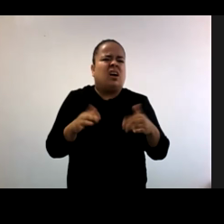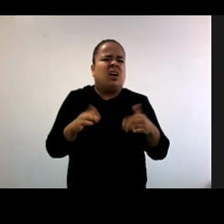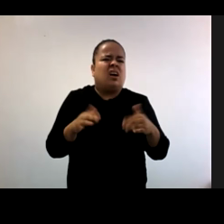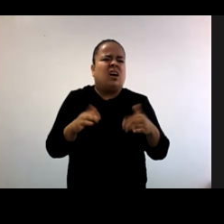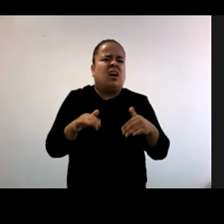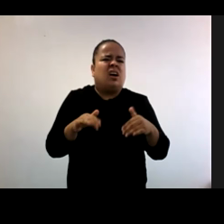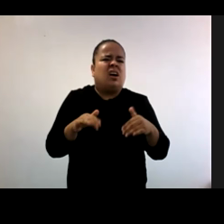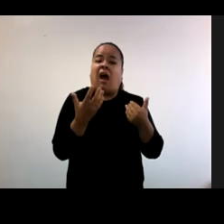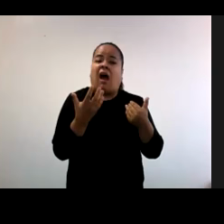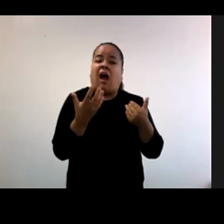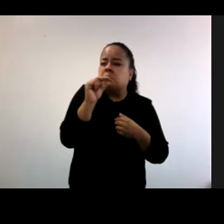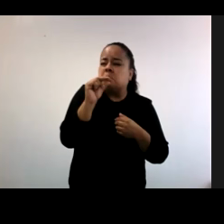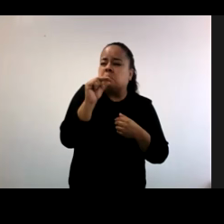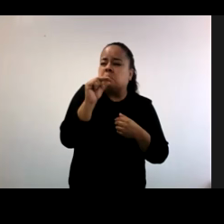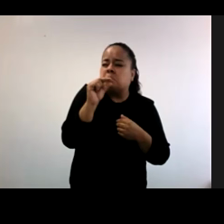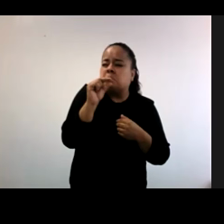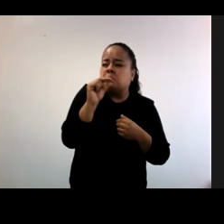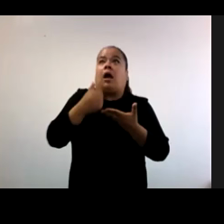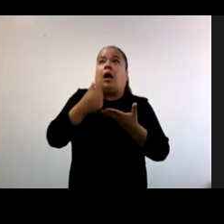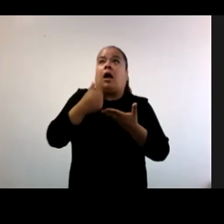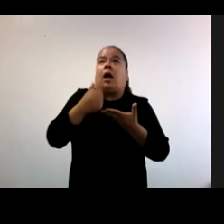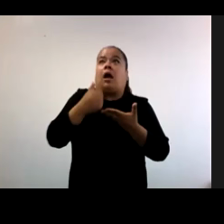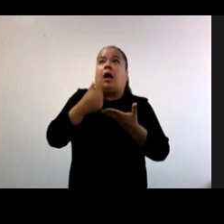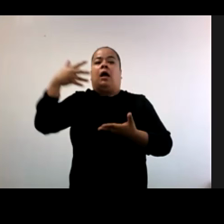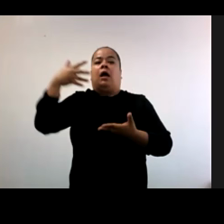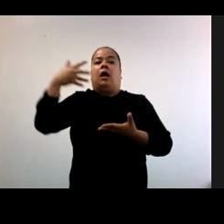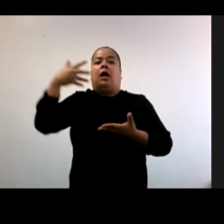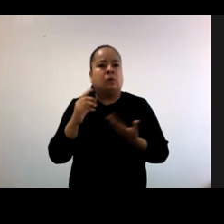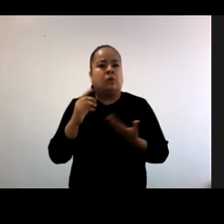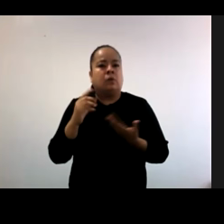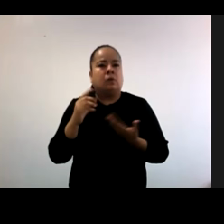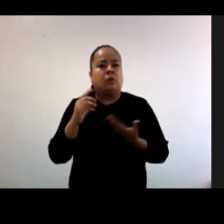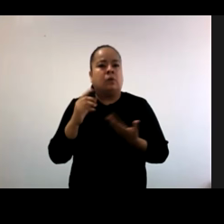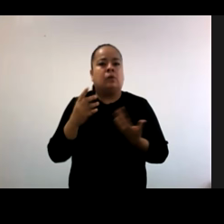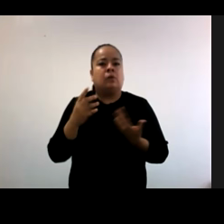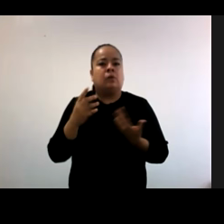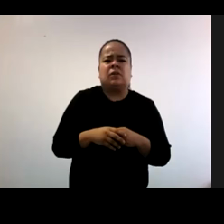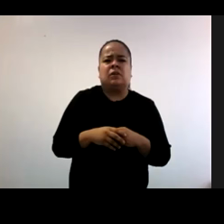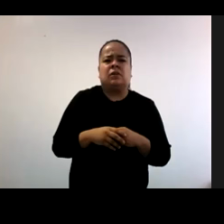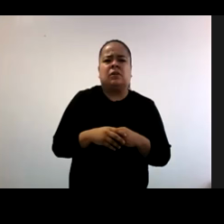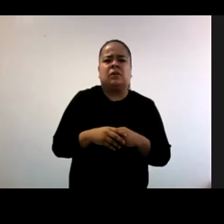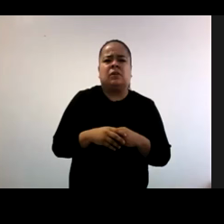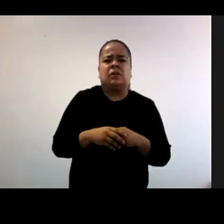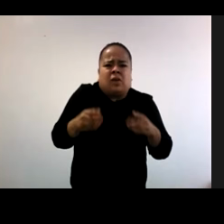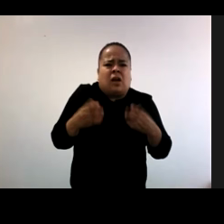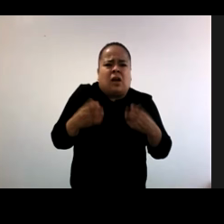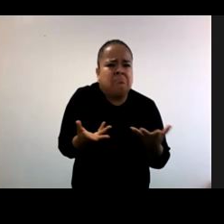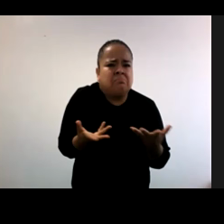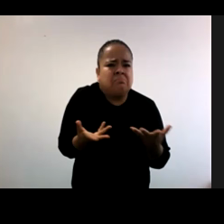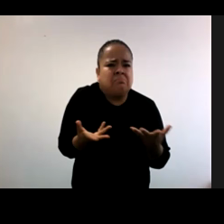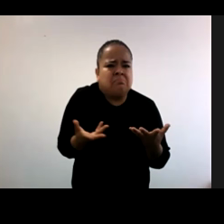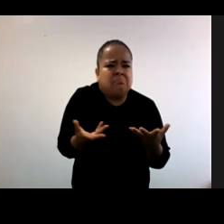taxa de letalidade. Com relação ao que está acontecendo agora, como dizia,